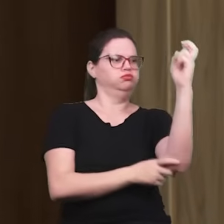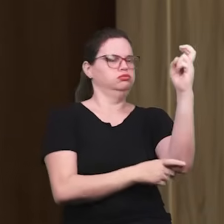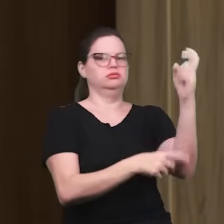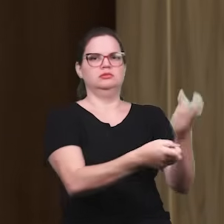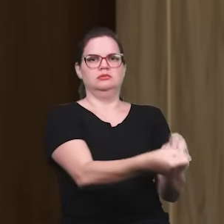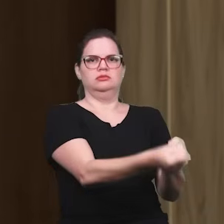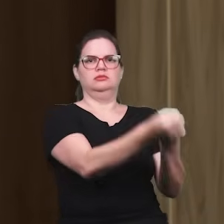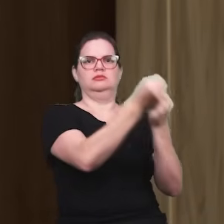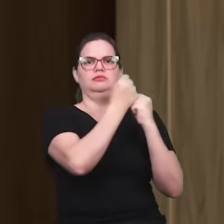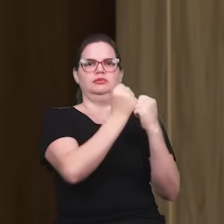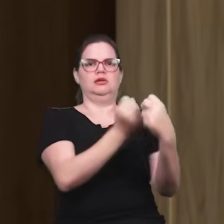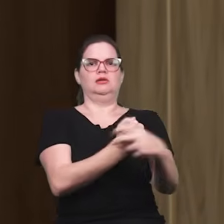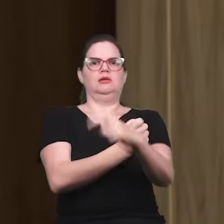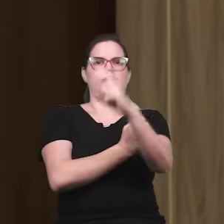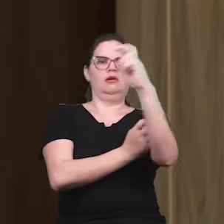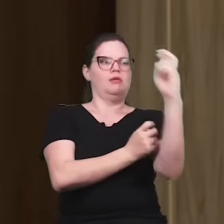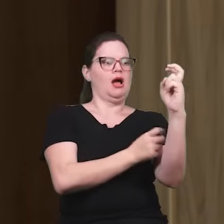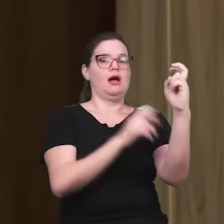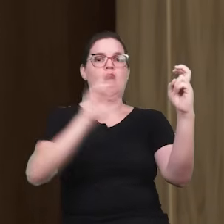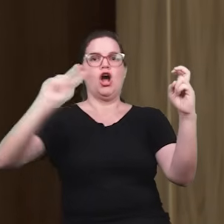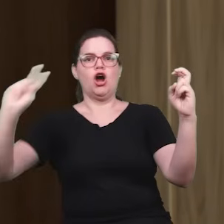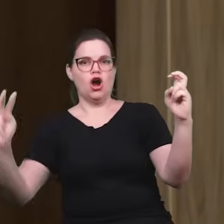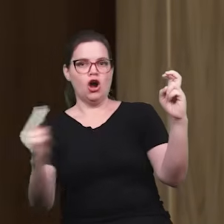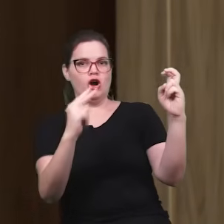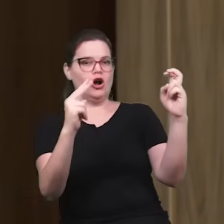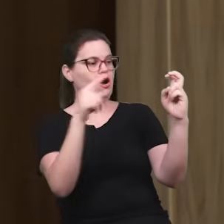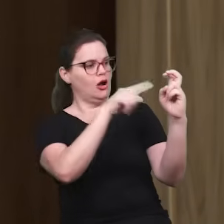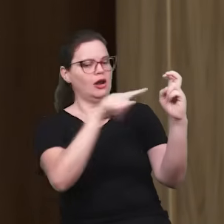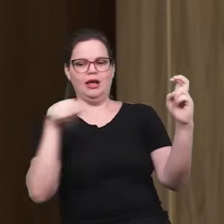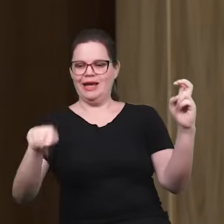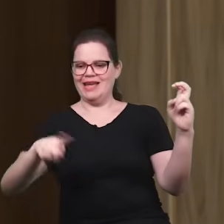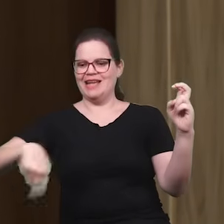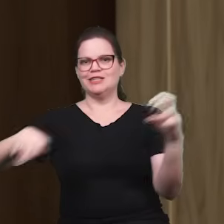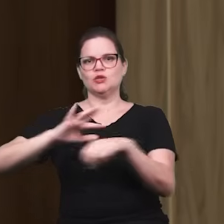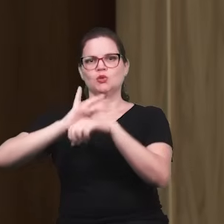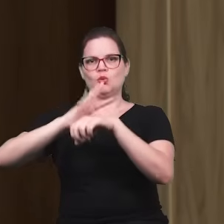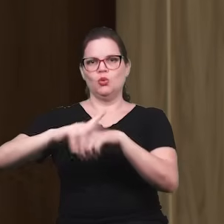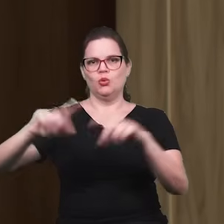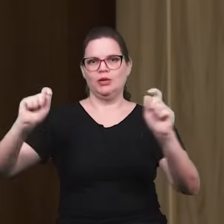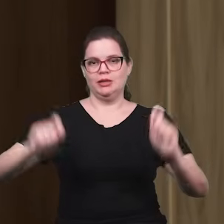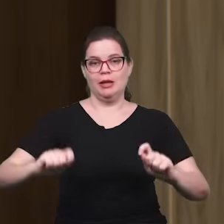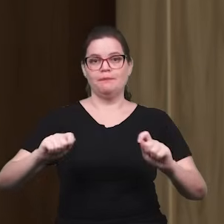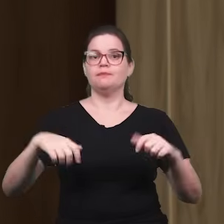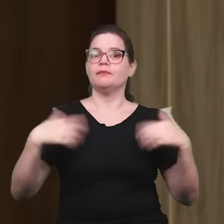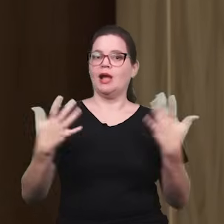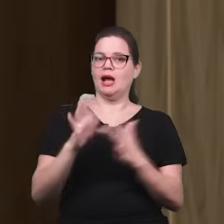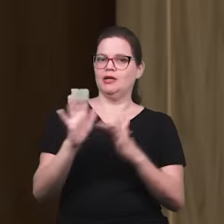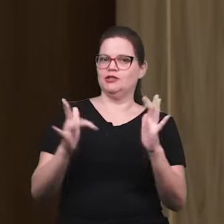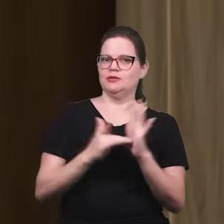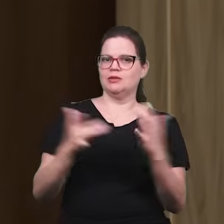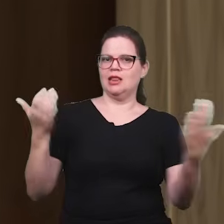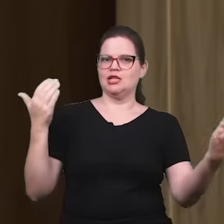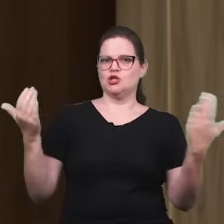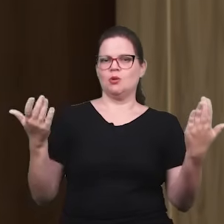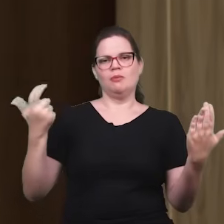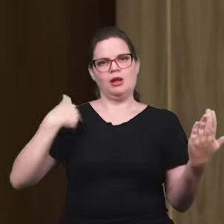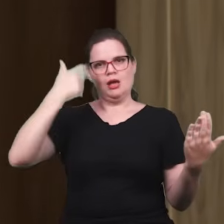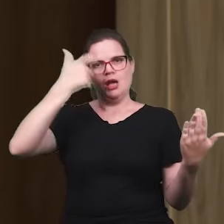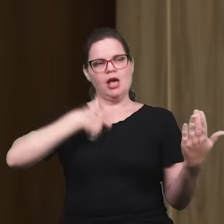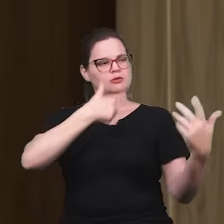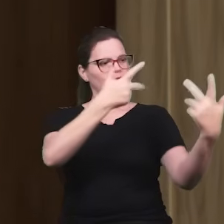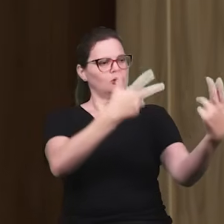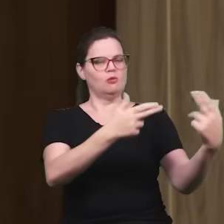quando foi... Ele mesmo se coloca representado por essa serpente, para